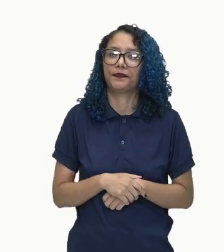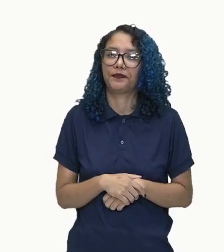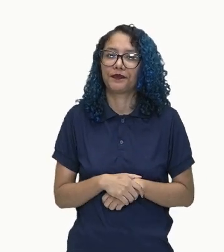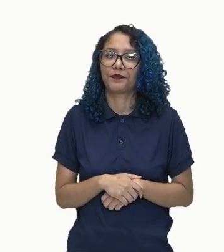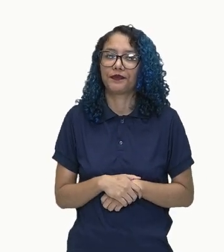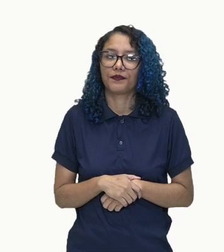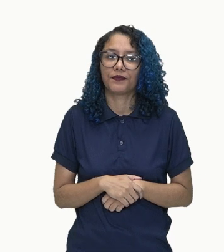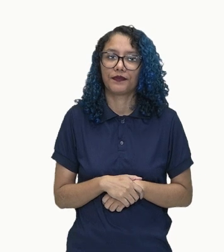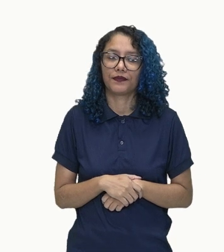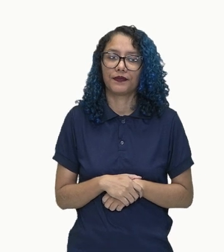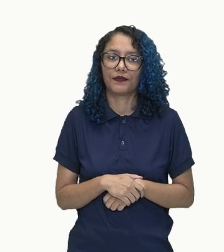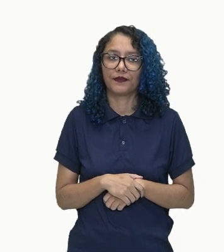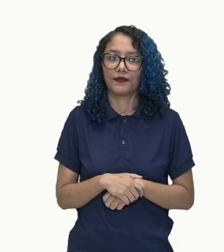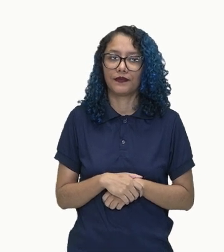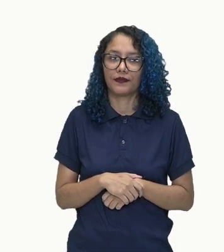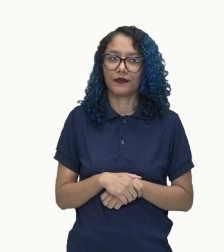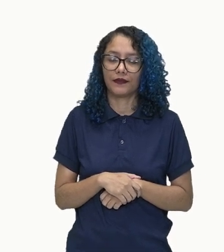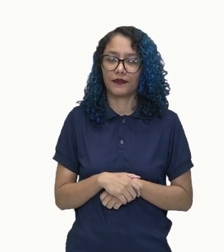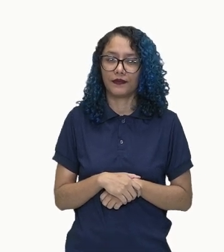a gente